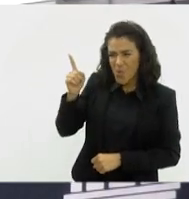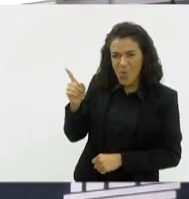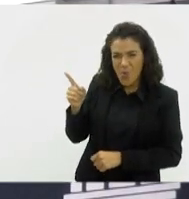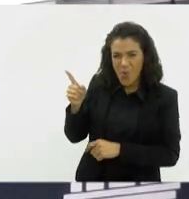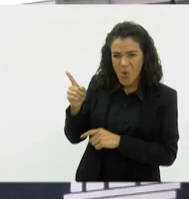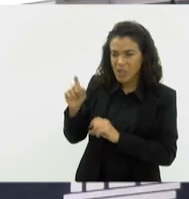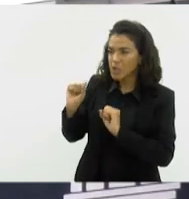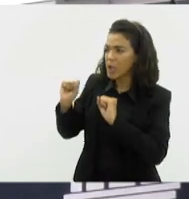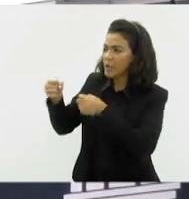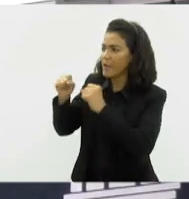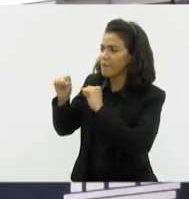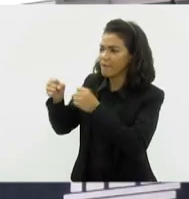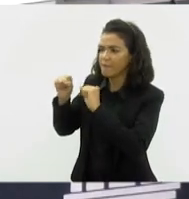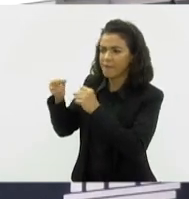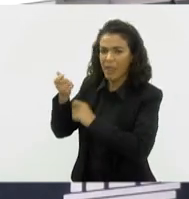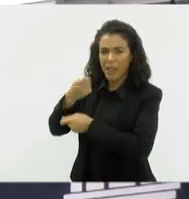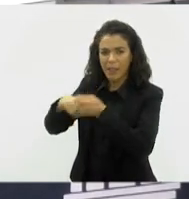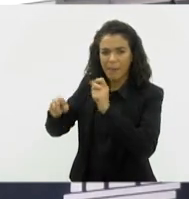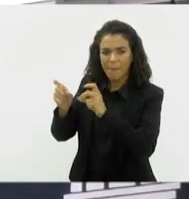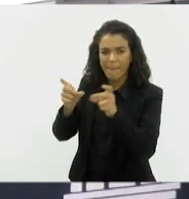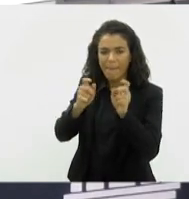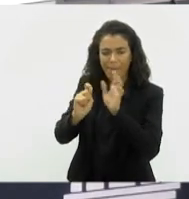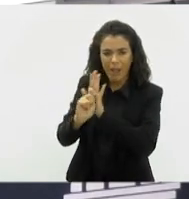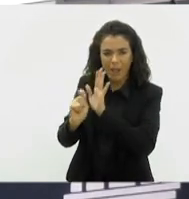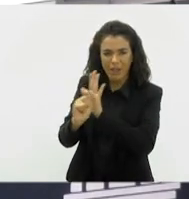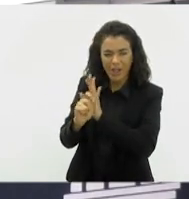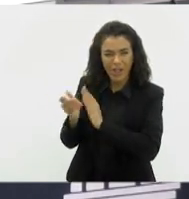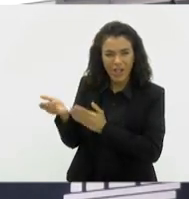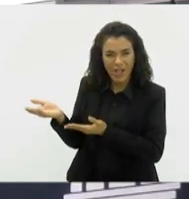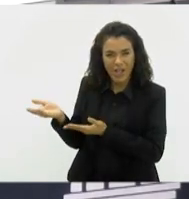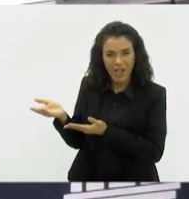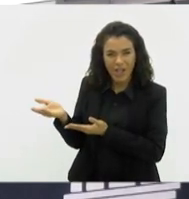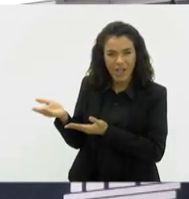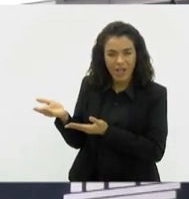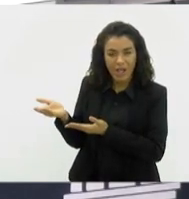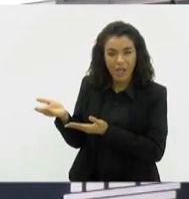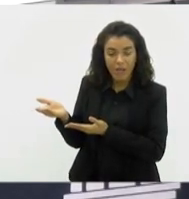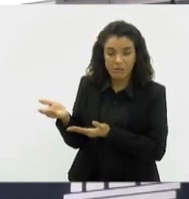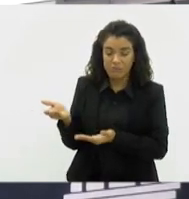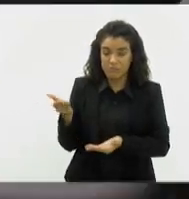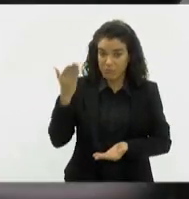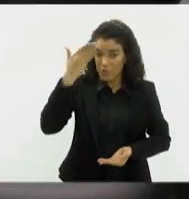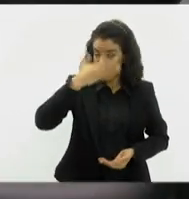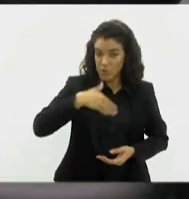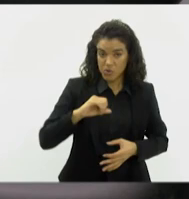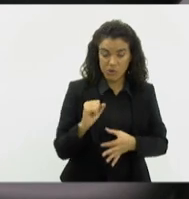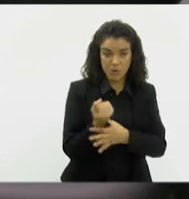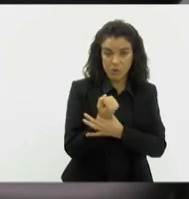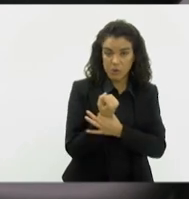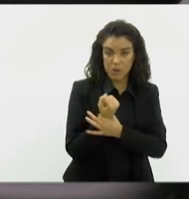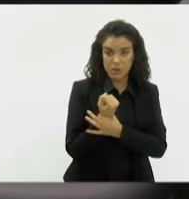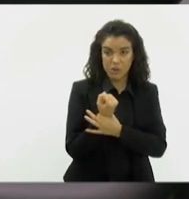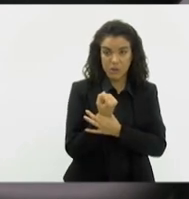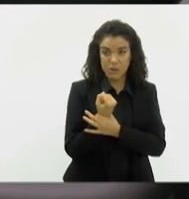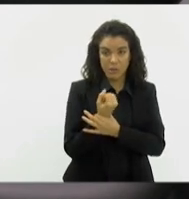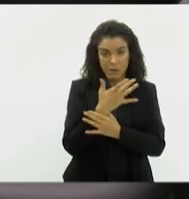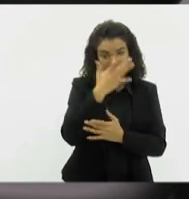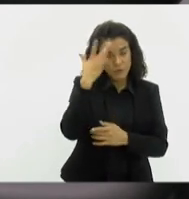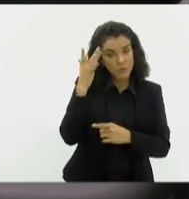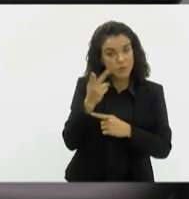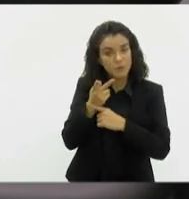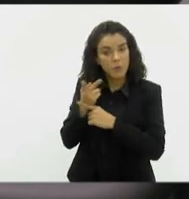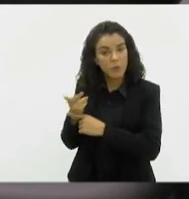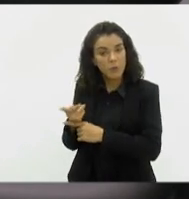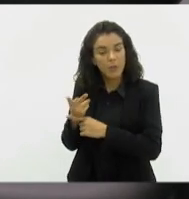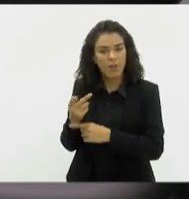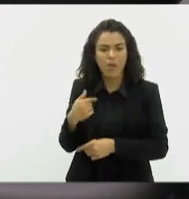lado. Ou então, o senhor não mostrou segurança para as pessoas para que elas viessem lhe procurar para isso. Porque